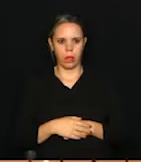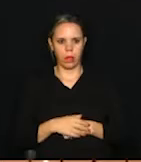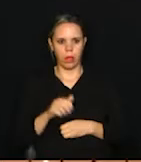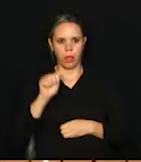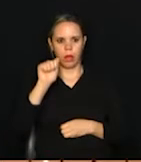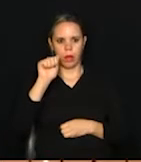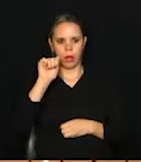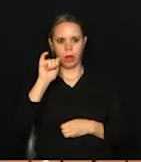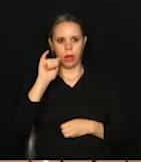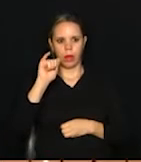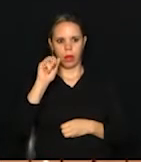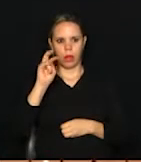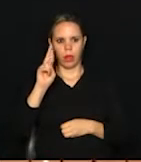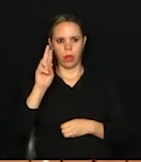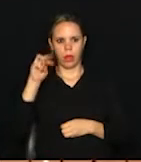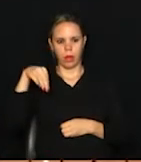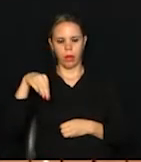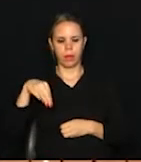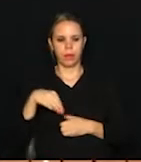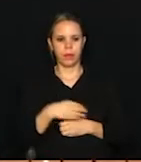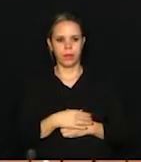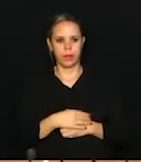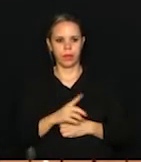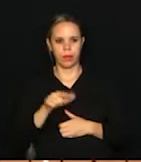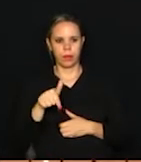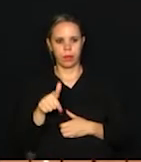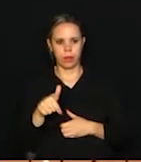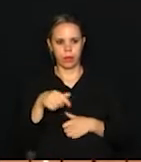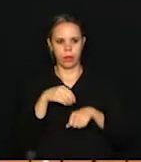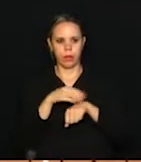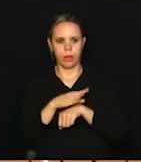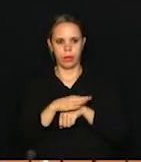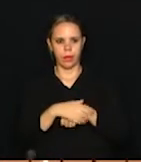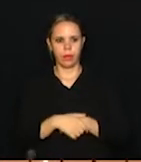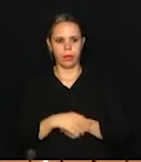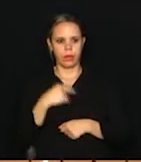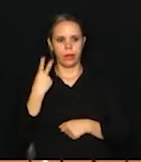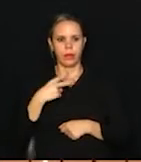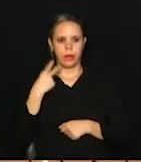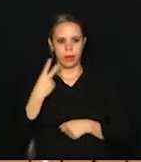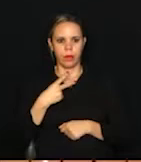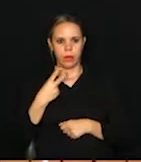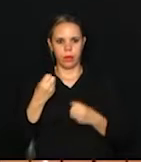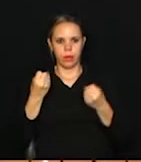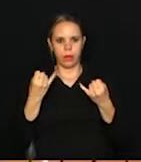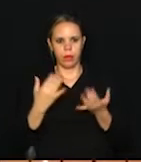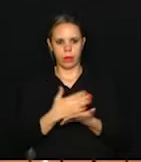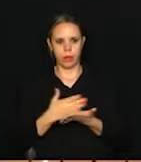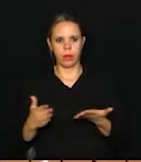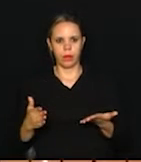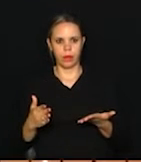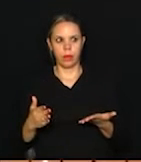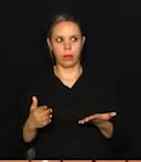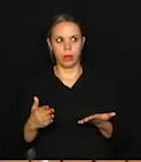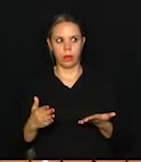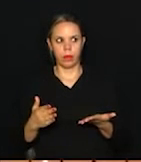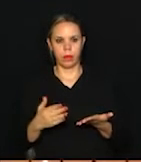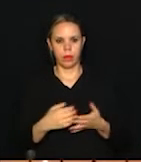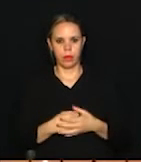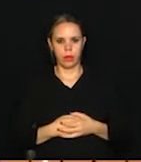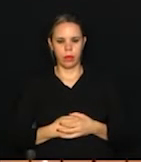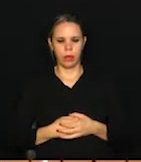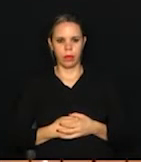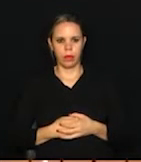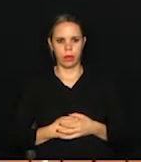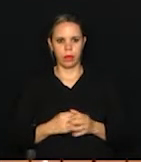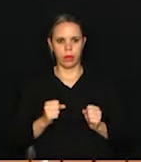Ayrton Camargo e Silva, e depois passo a palavra também aos vereadores para fazer as suas considerações finais, iniciais, para que a